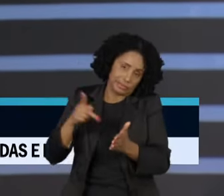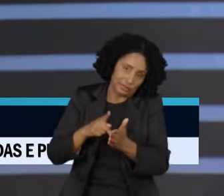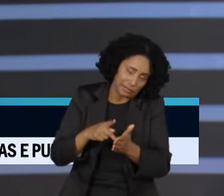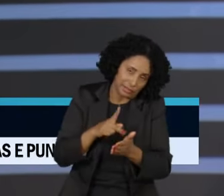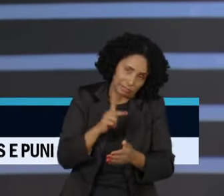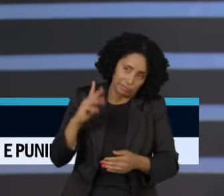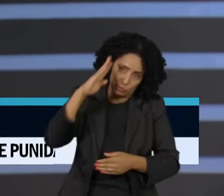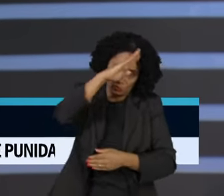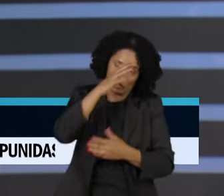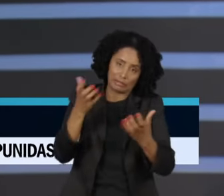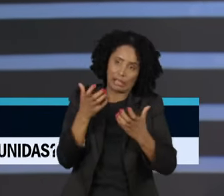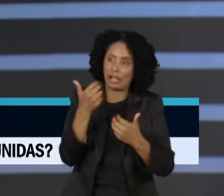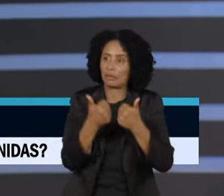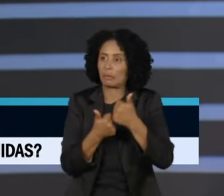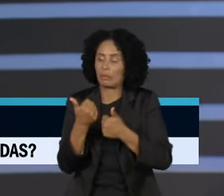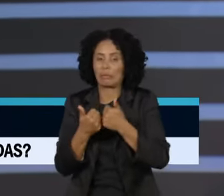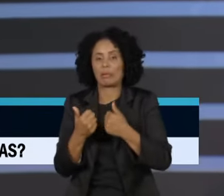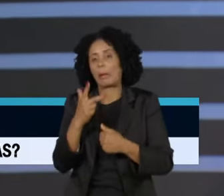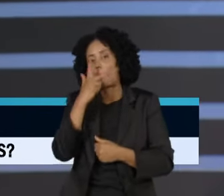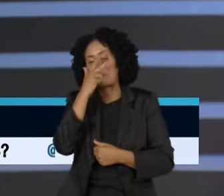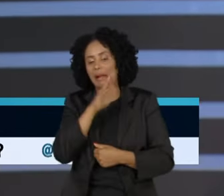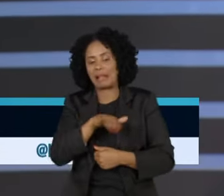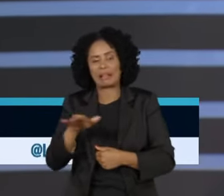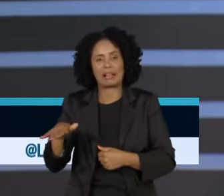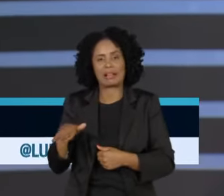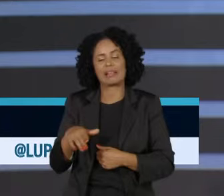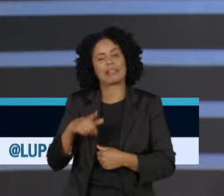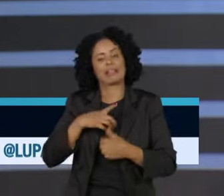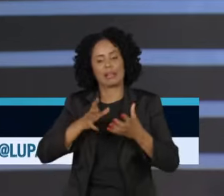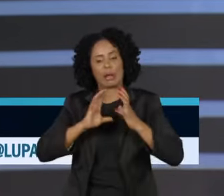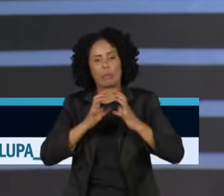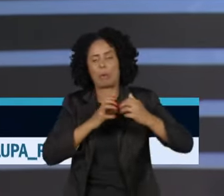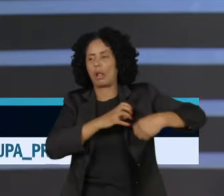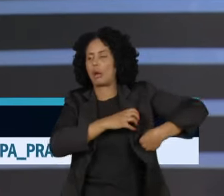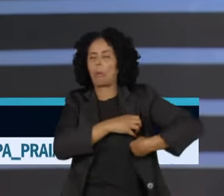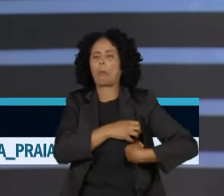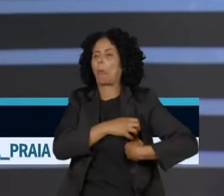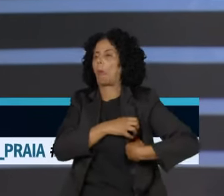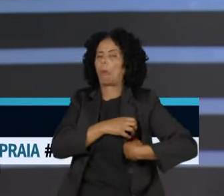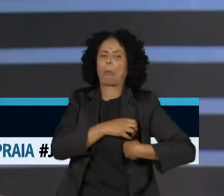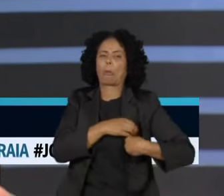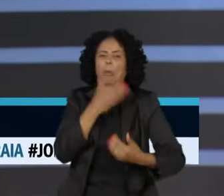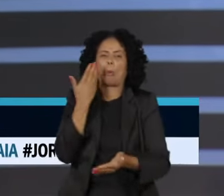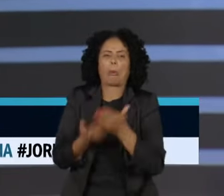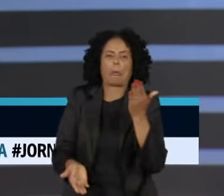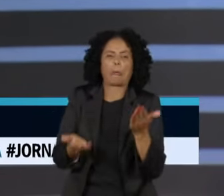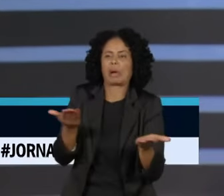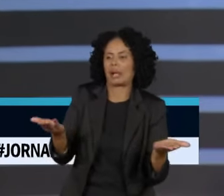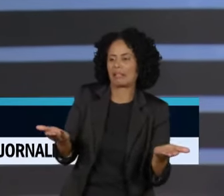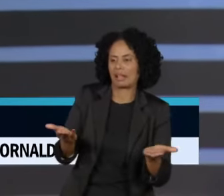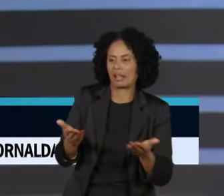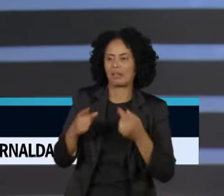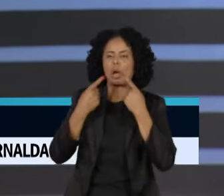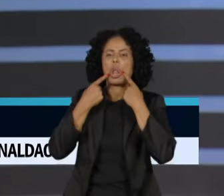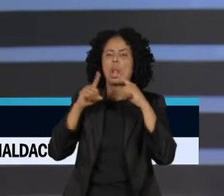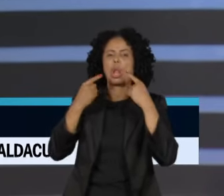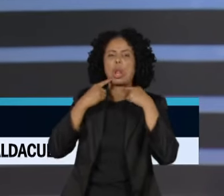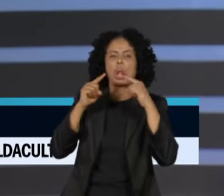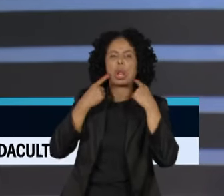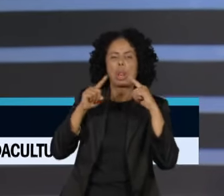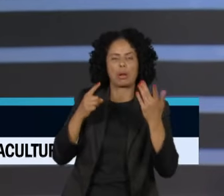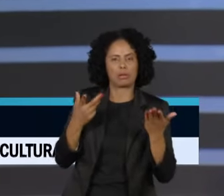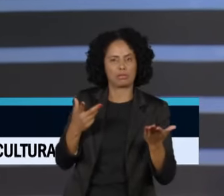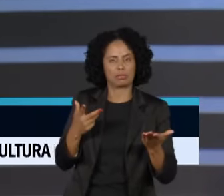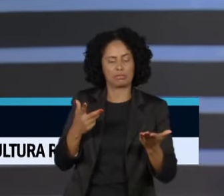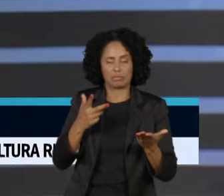jogar pelada, como uma criança mimada que quando perde o jogo leva a bola embora e sai andando, né? E não quer entregar, né, para os outros times que vão